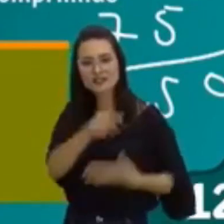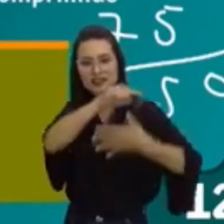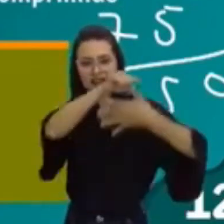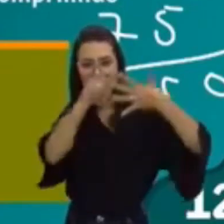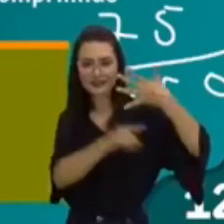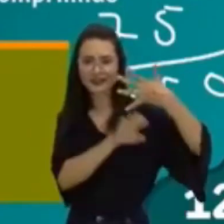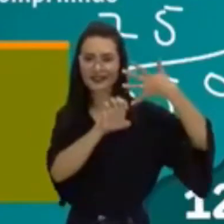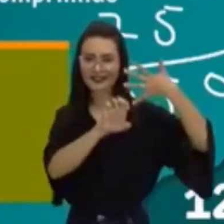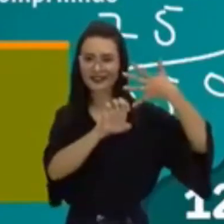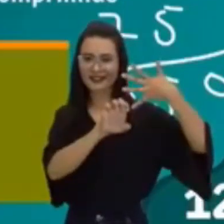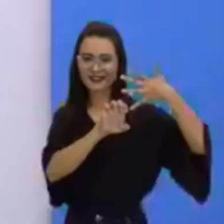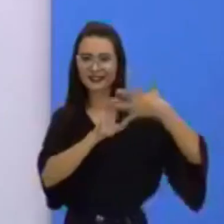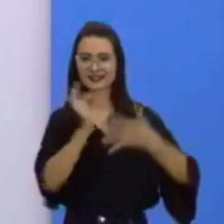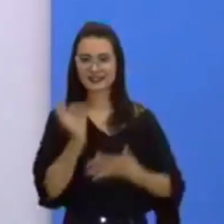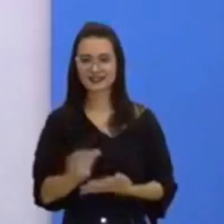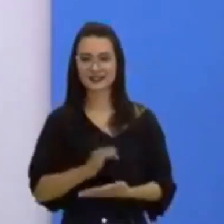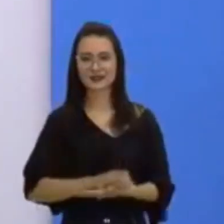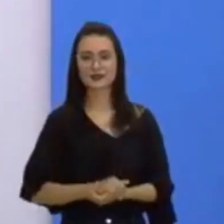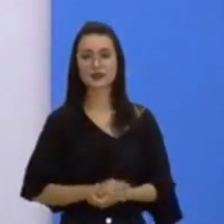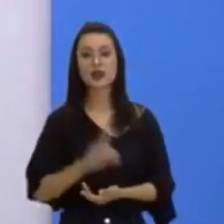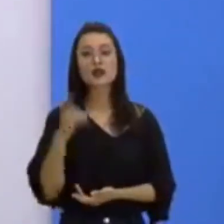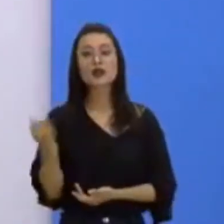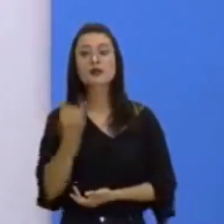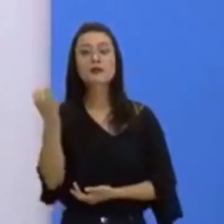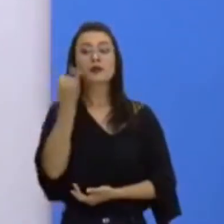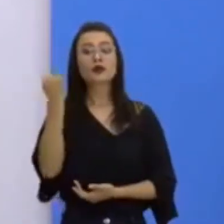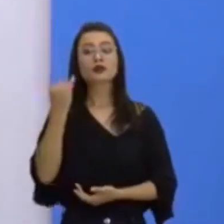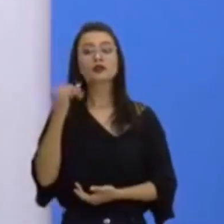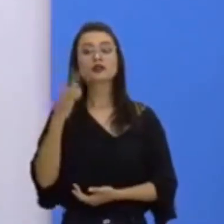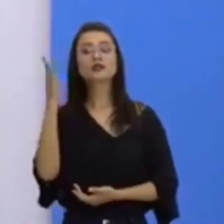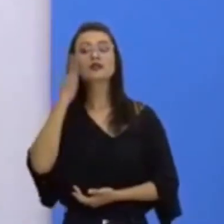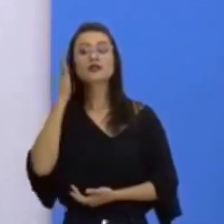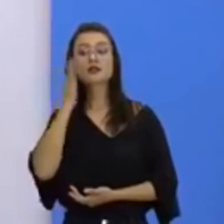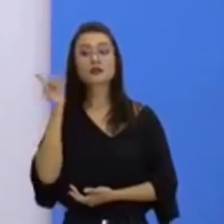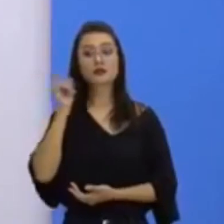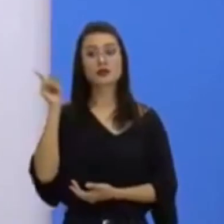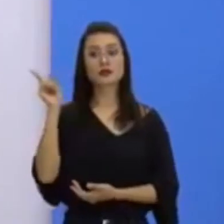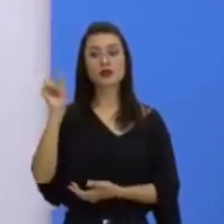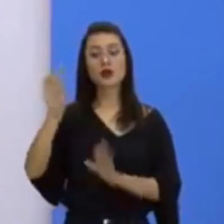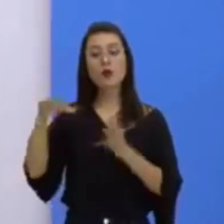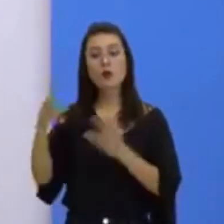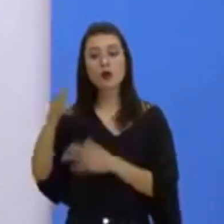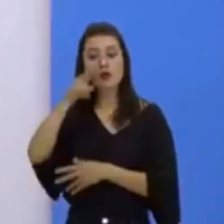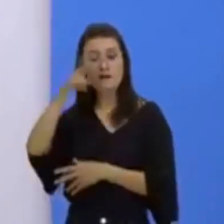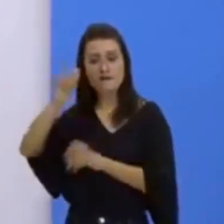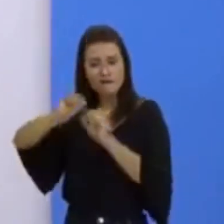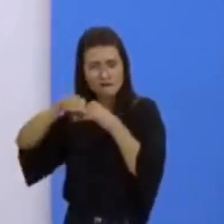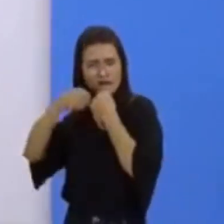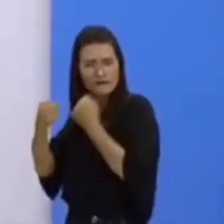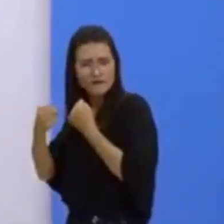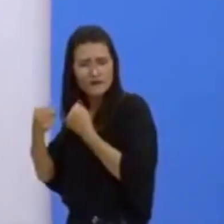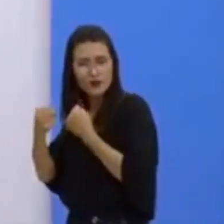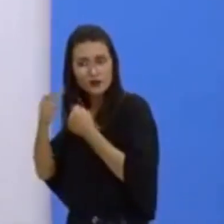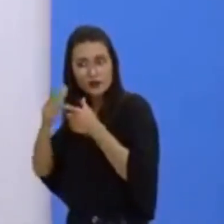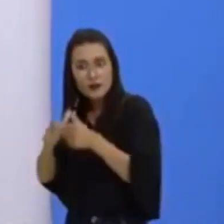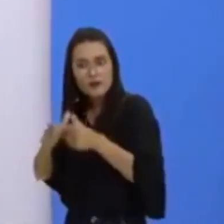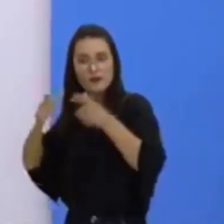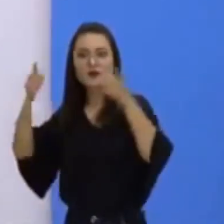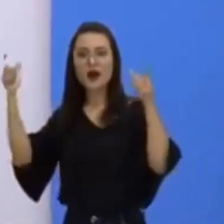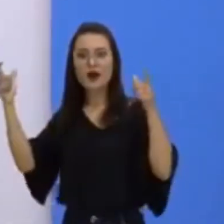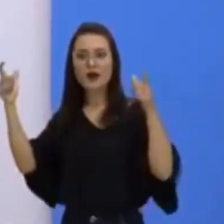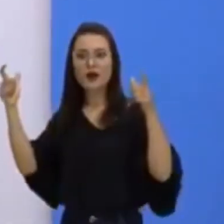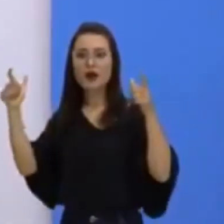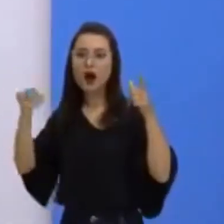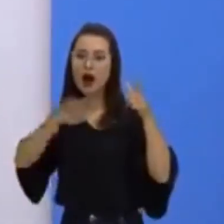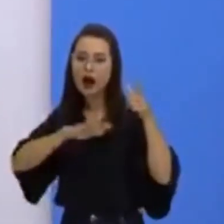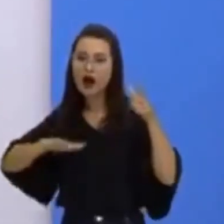saber disso aí, pessoal? O que importa é que quando a força é grande, a área